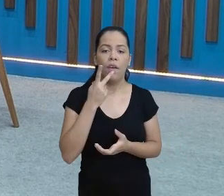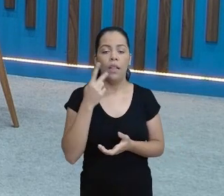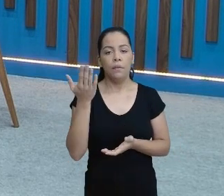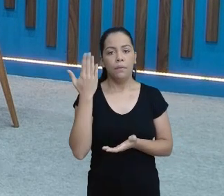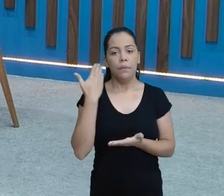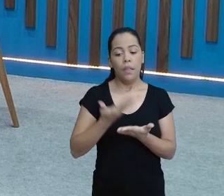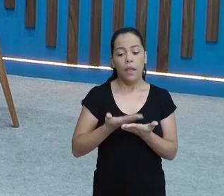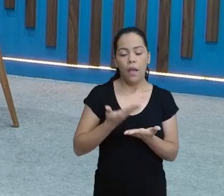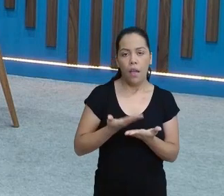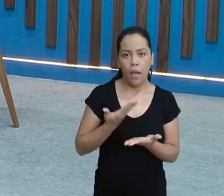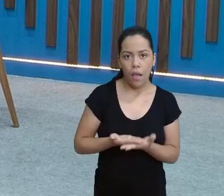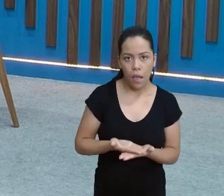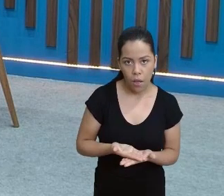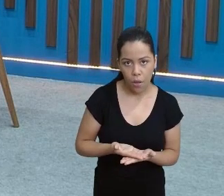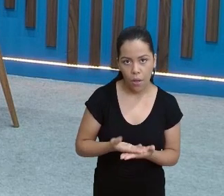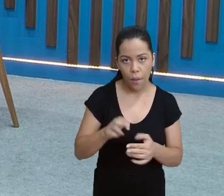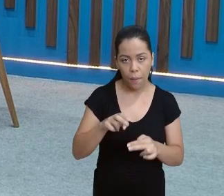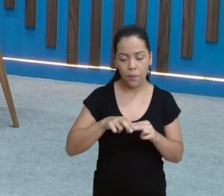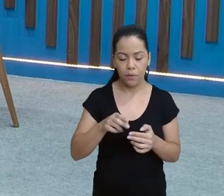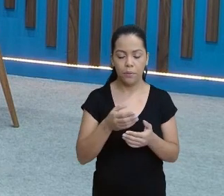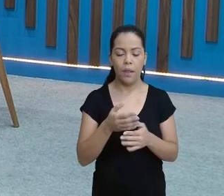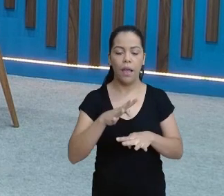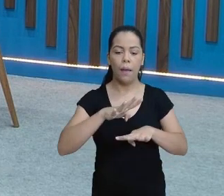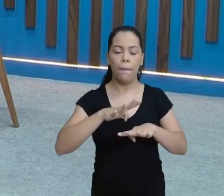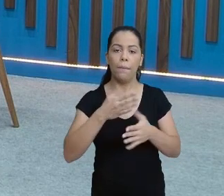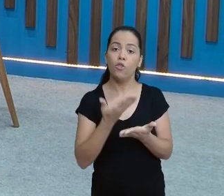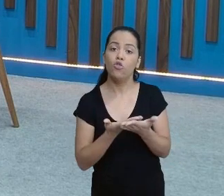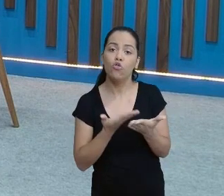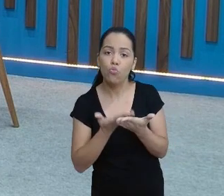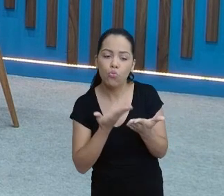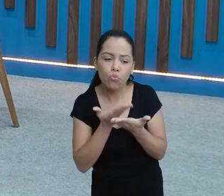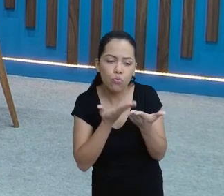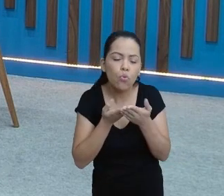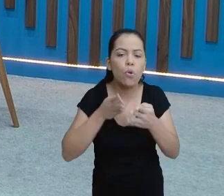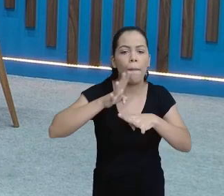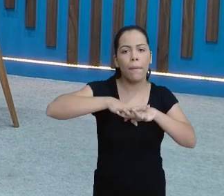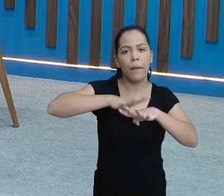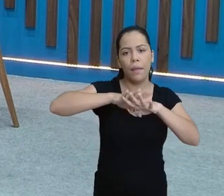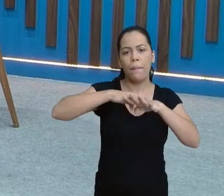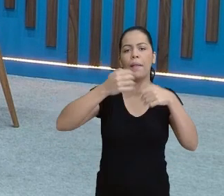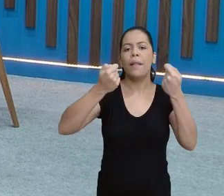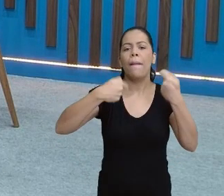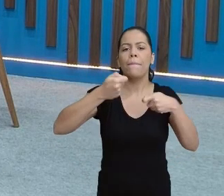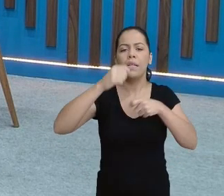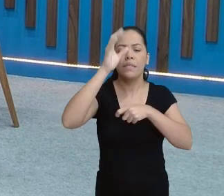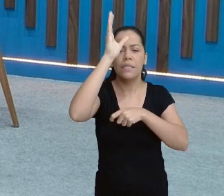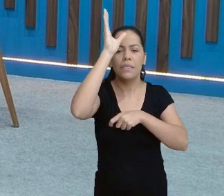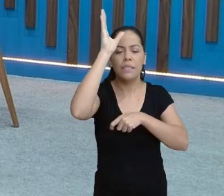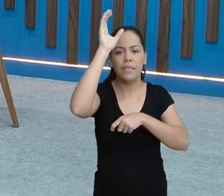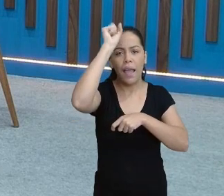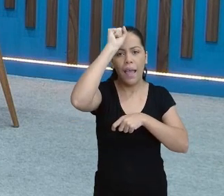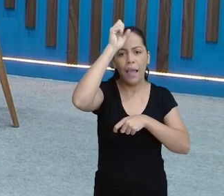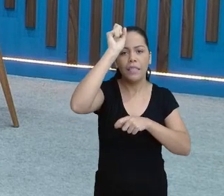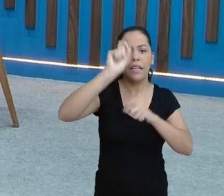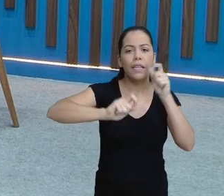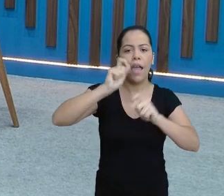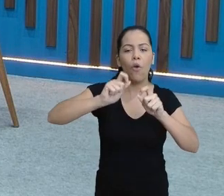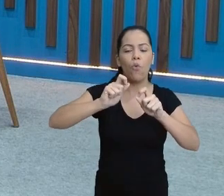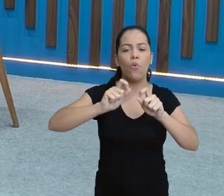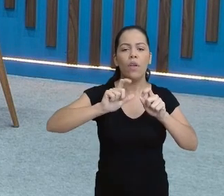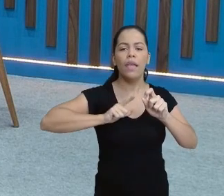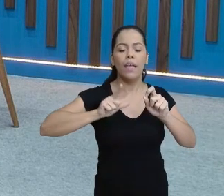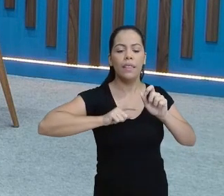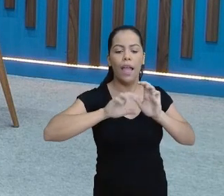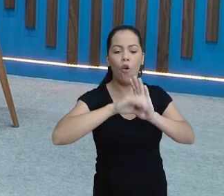que para se estudar matemática é sempre interessante a gente compreender o que é que está por trás dos conceitos, não dando